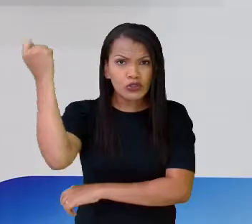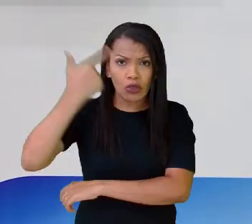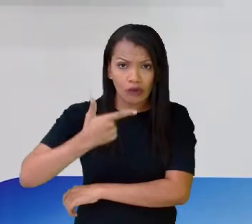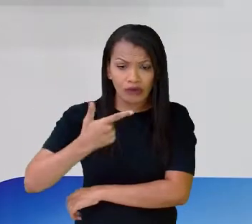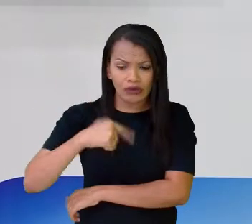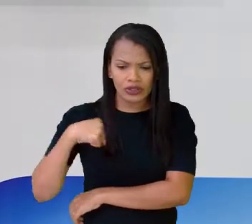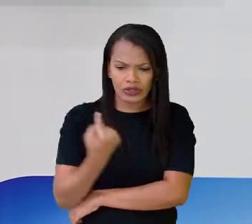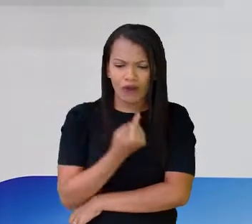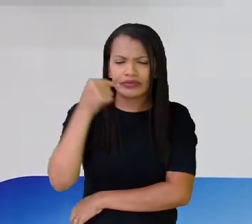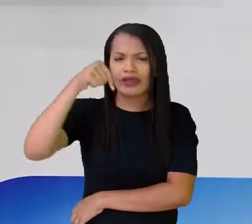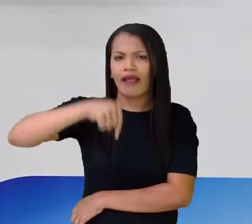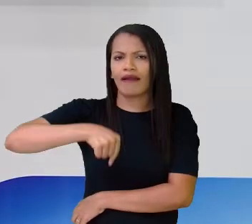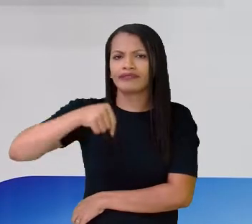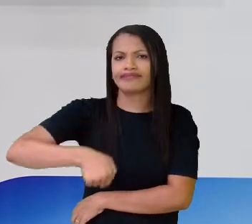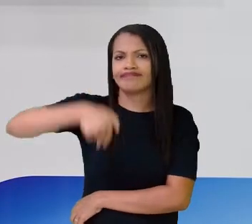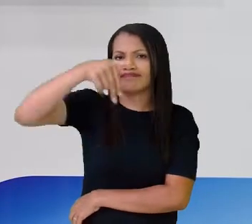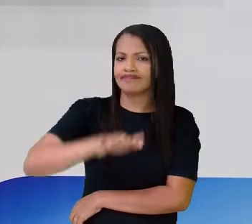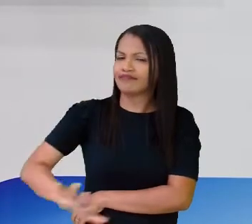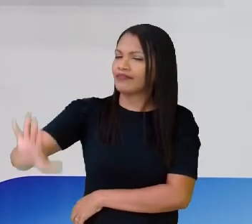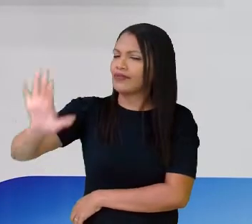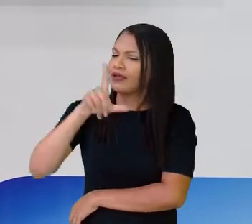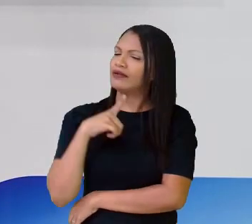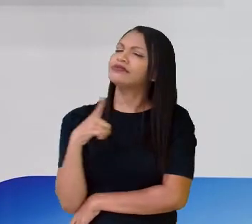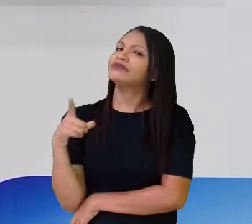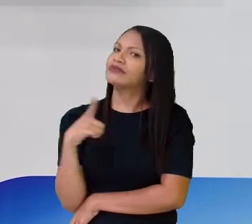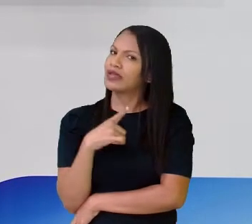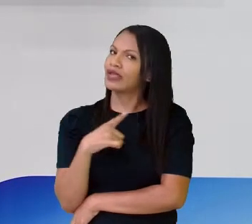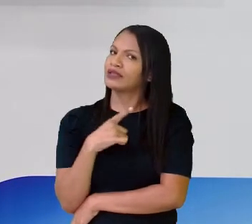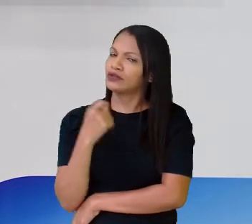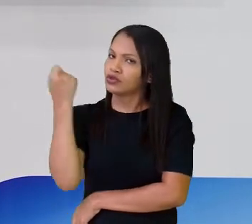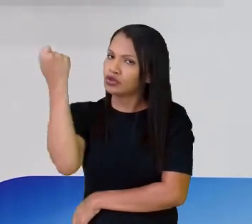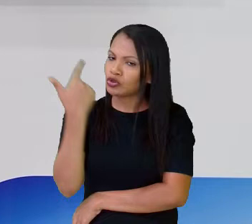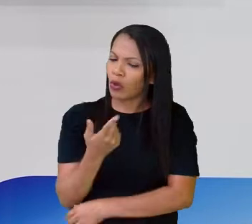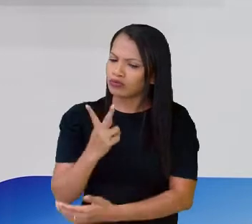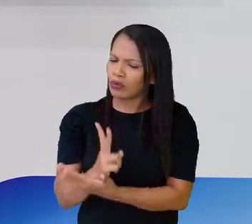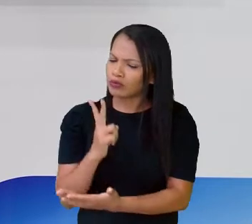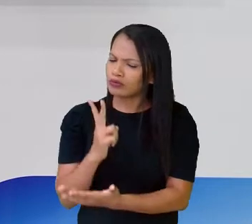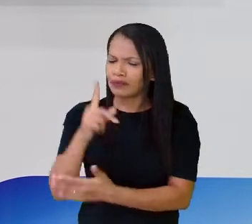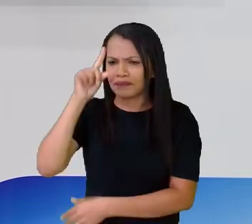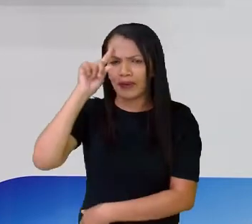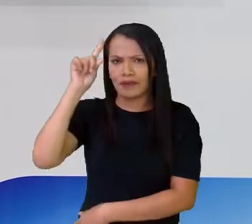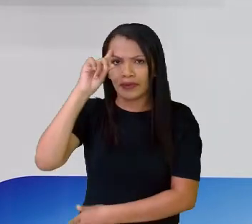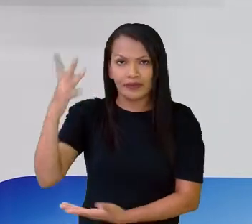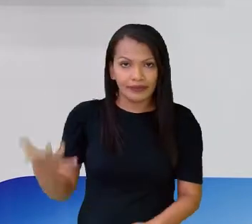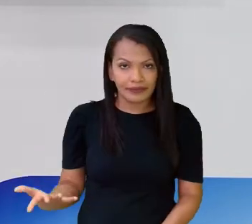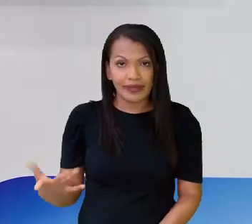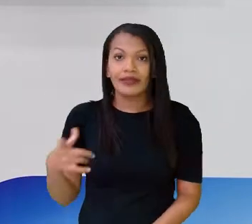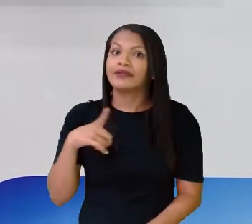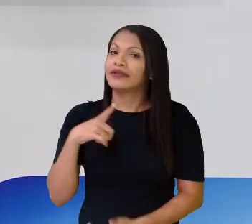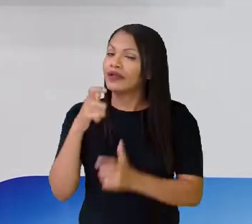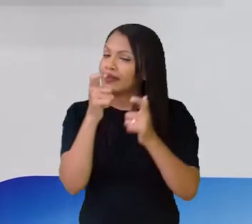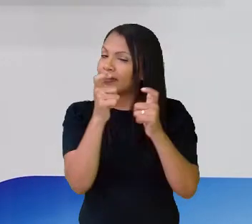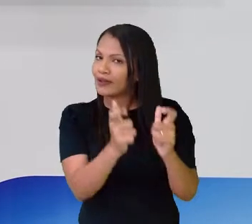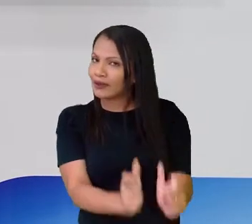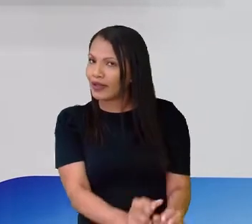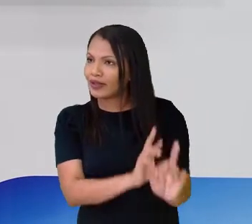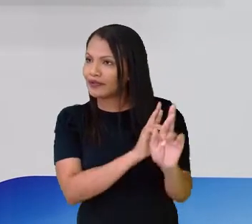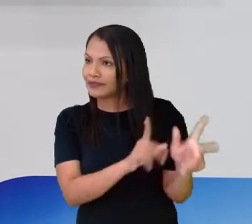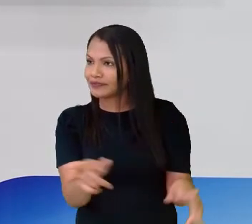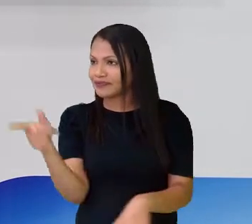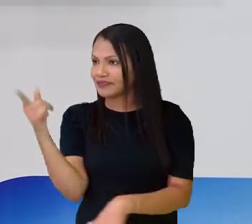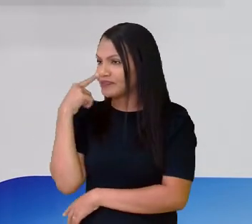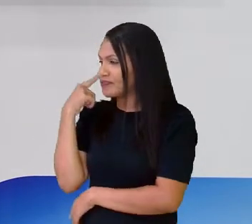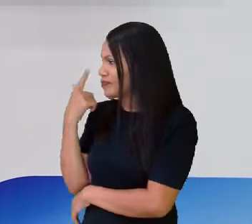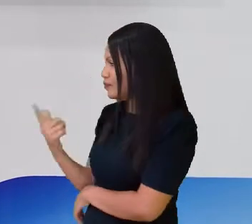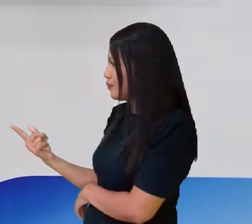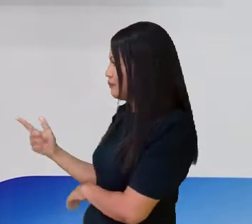sol. A gente tem que saber que tem locais que são diferentes em relação a isso. Então, vamos analisar agora essas paisagens